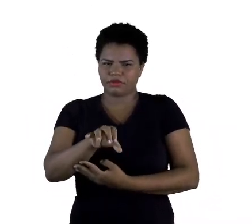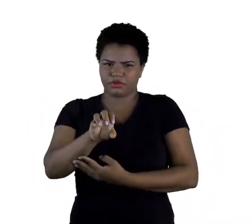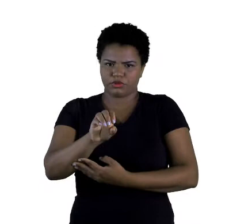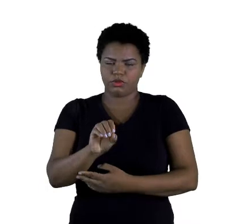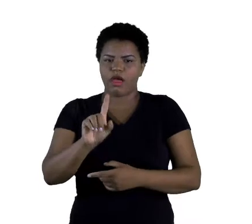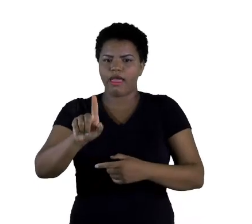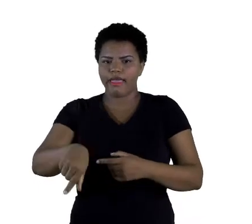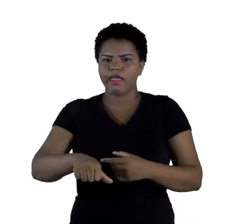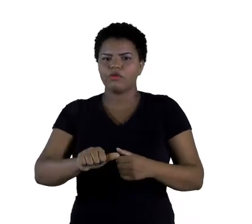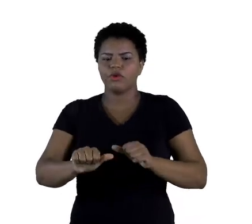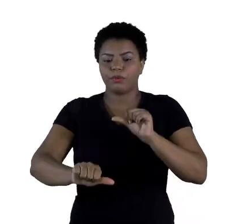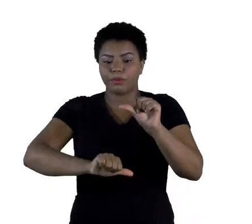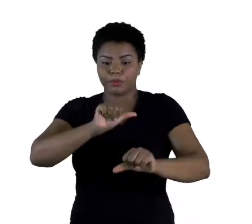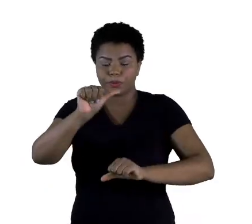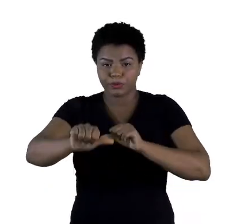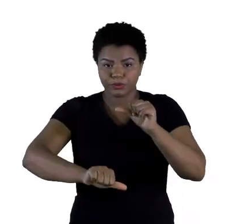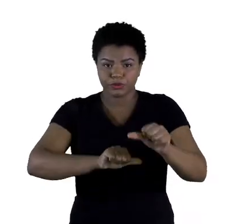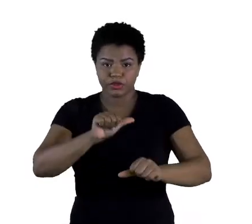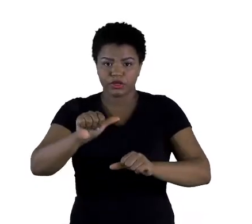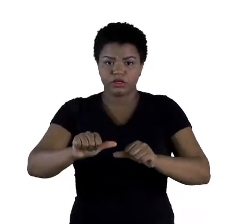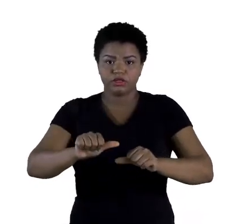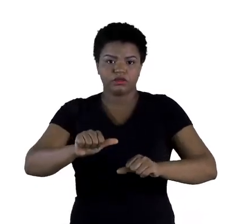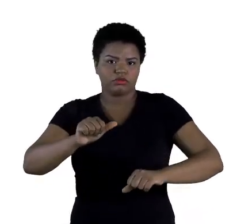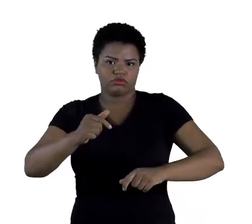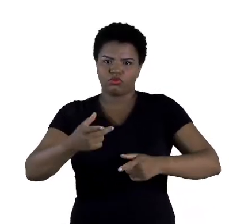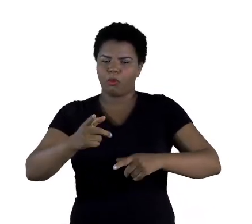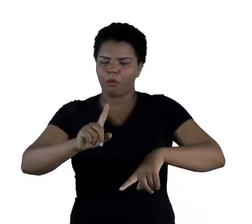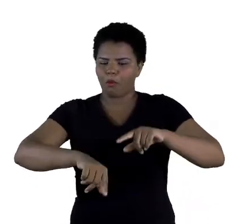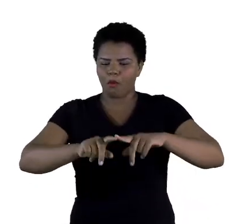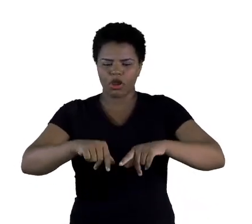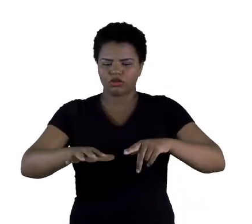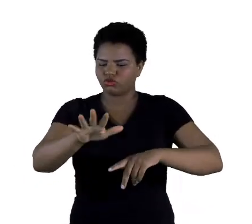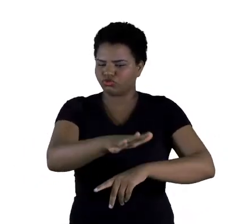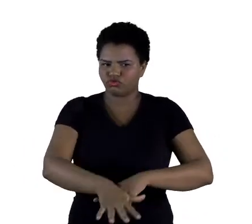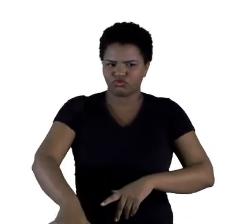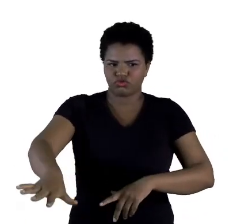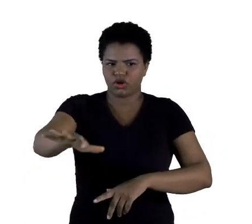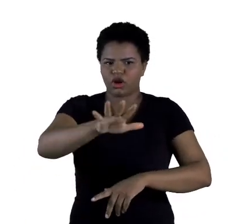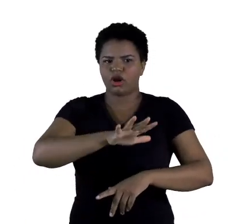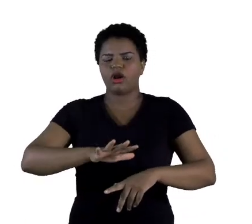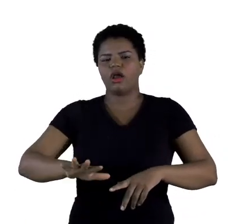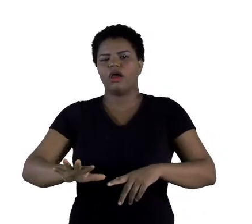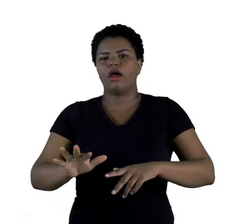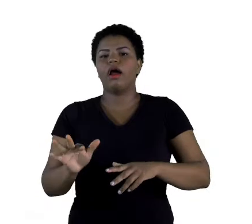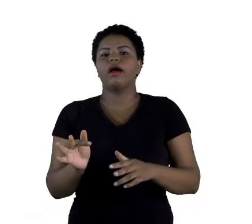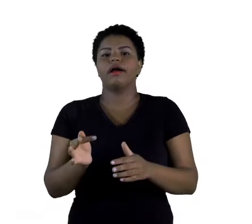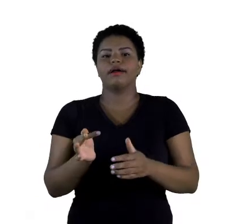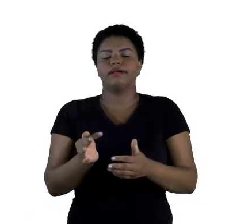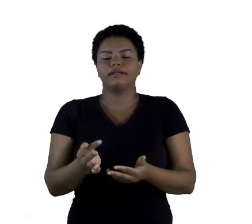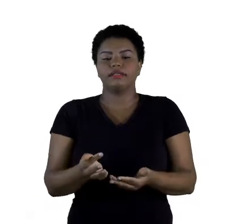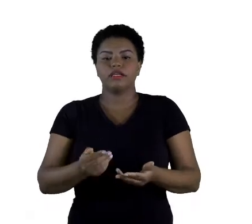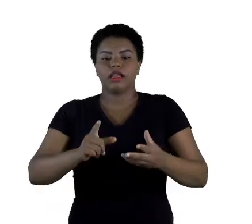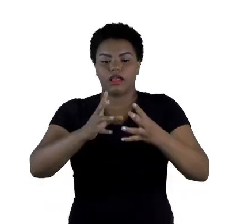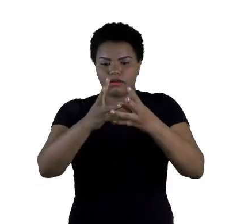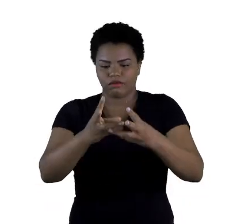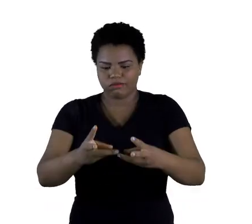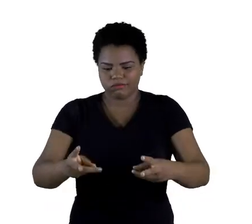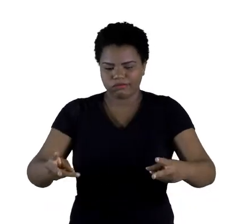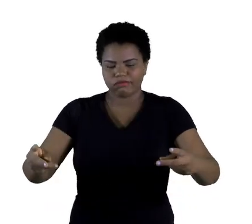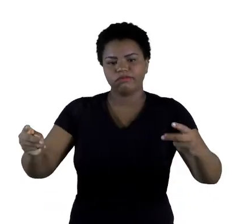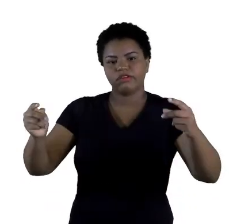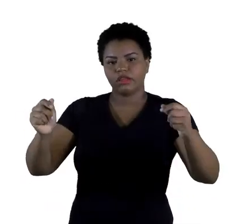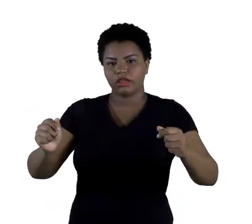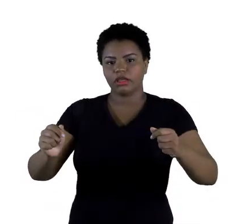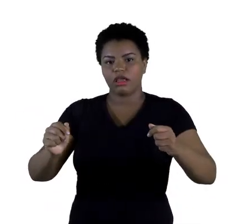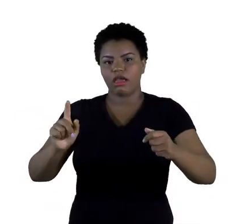alteração física, química ou biológica das rochas que promove a degradação e enfraquecimento delas,